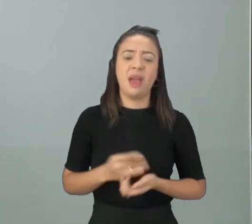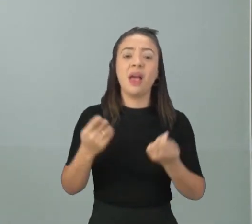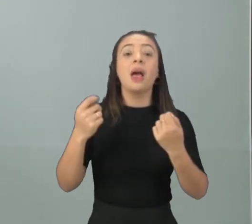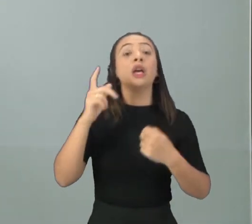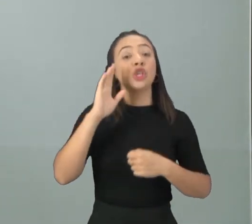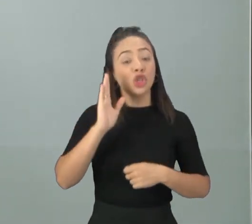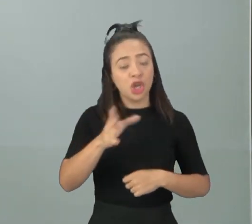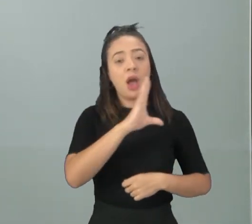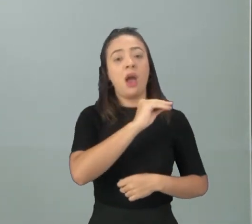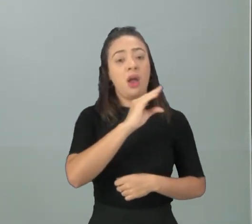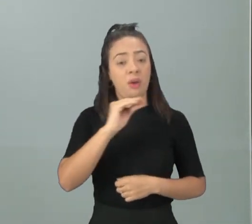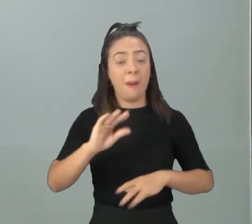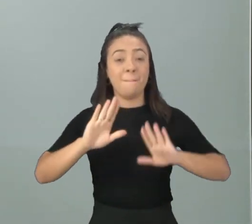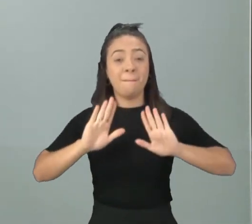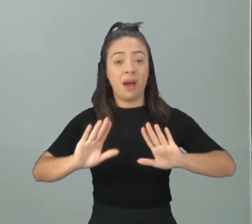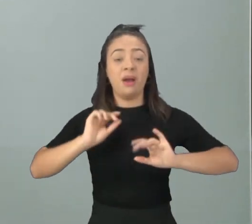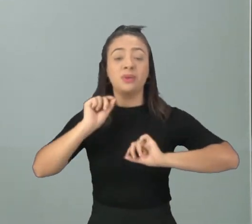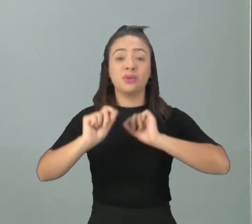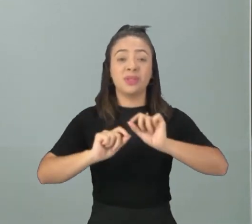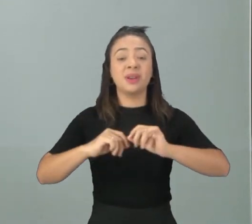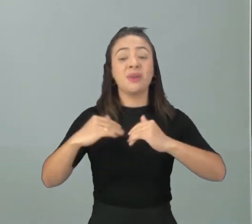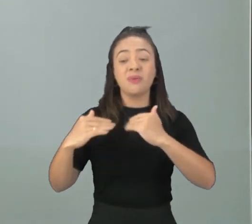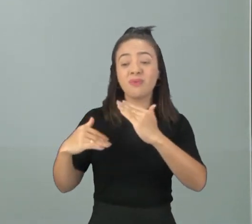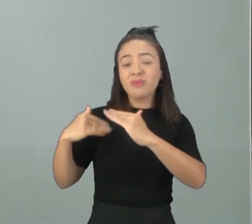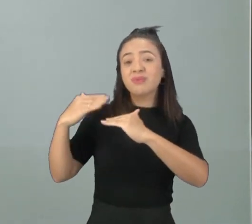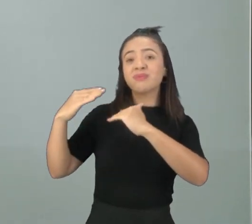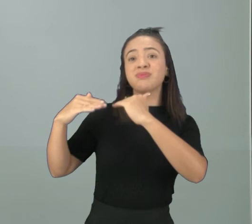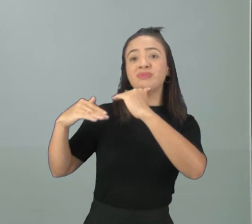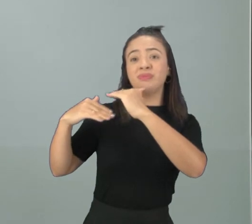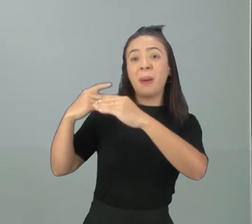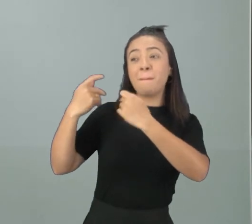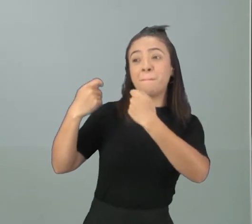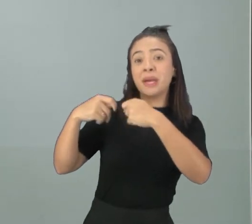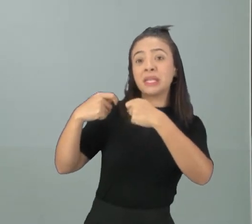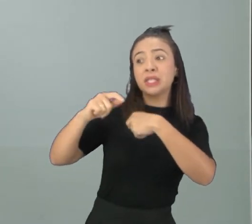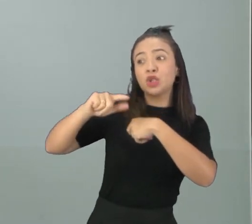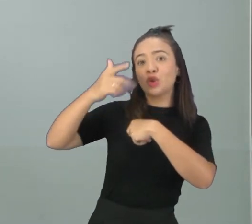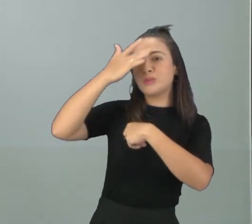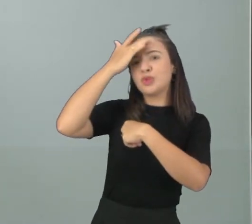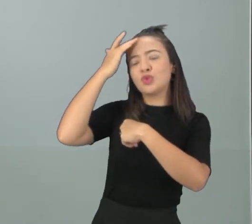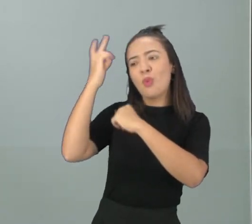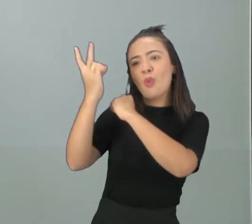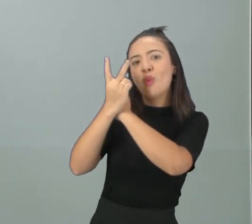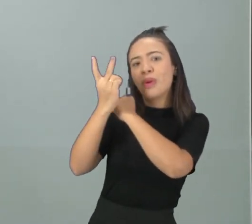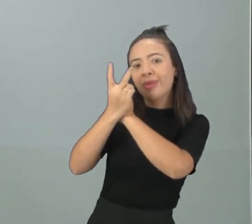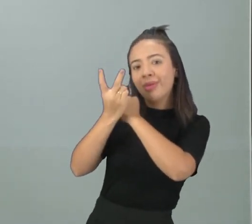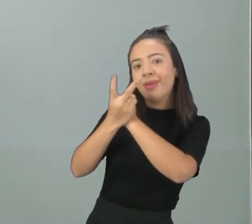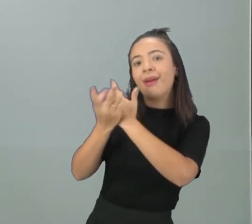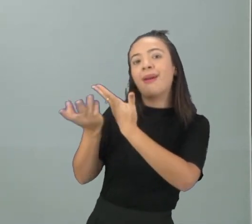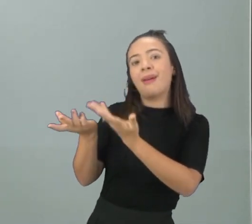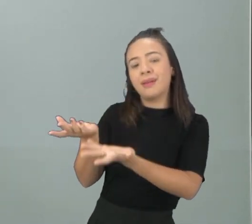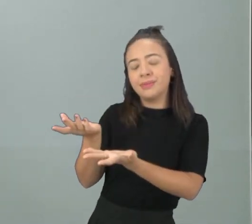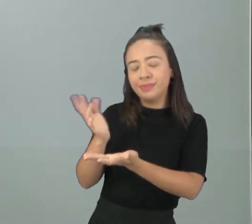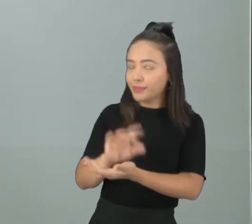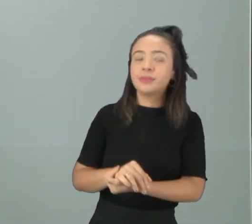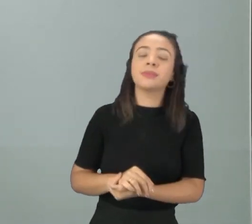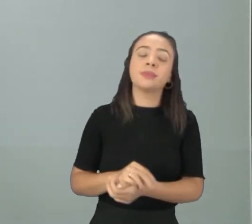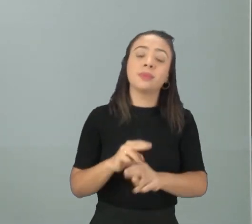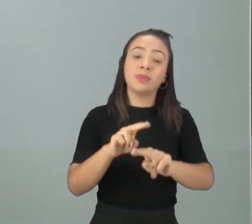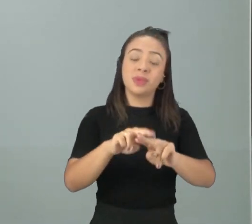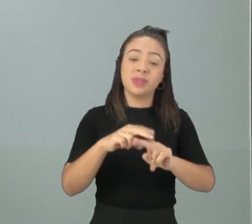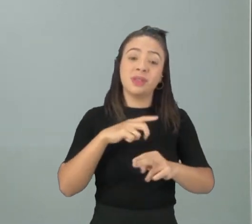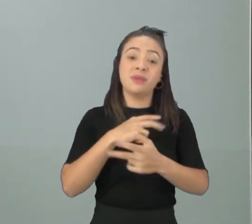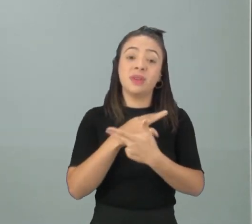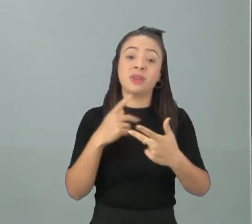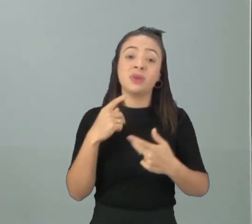ser uma adolescente, ela ainda está se desenvolvendo, né? Ainda é uma pessoa dependente de outras pessoas. Então, existem vários riscos